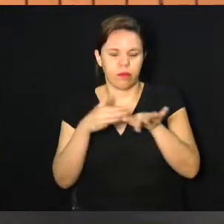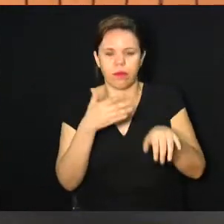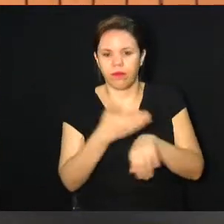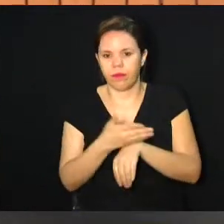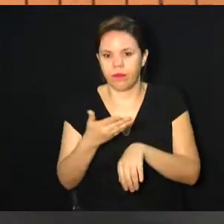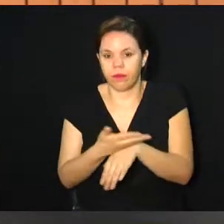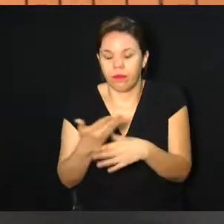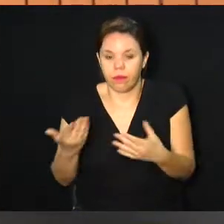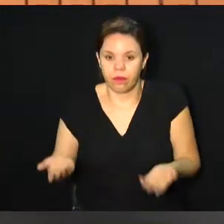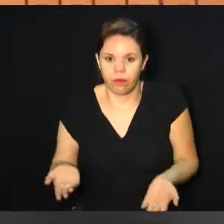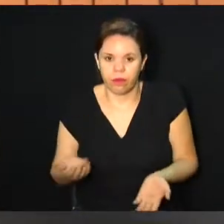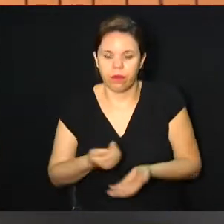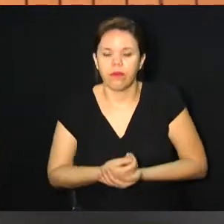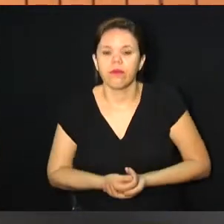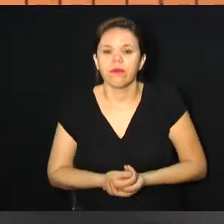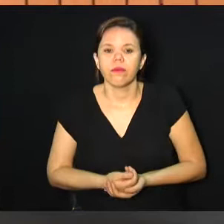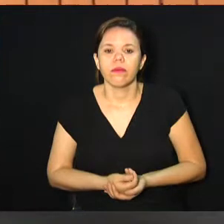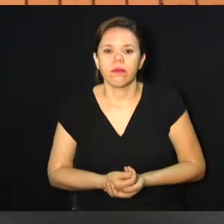participar.